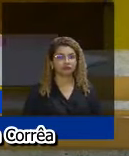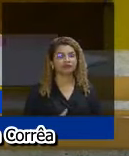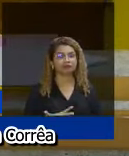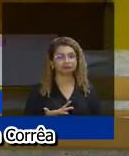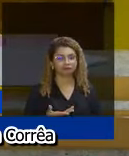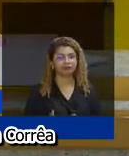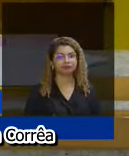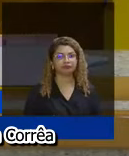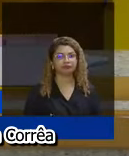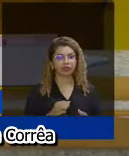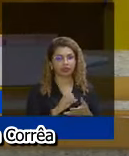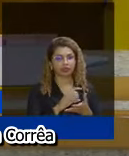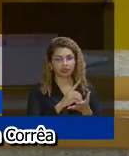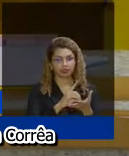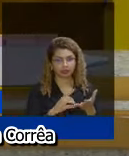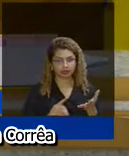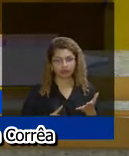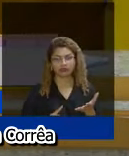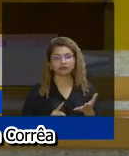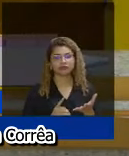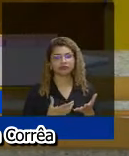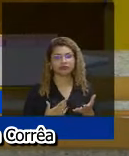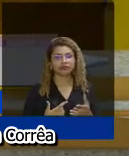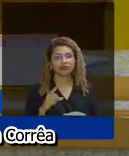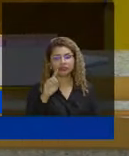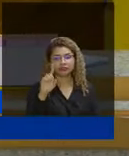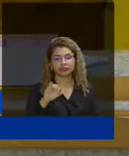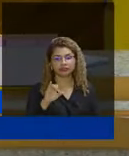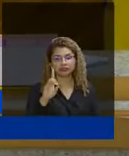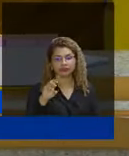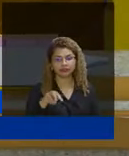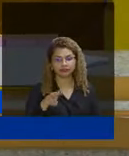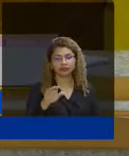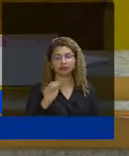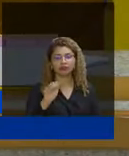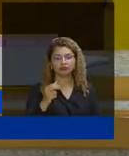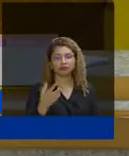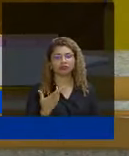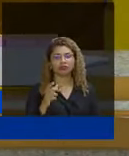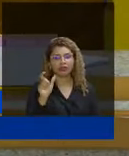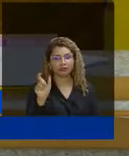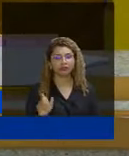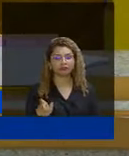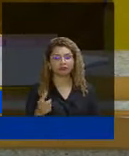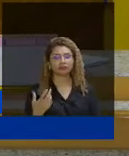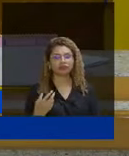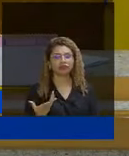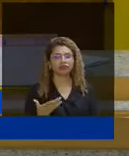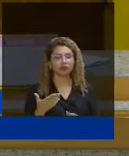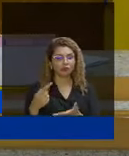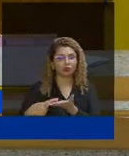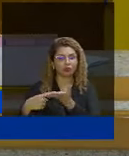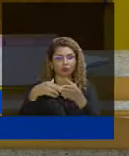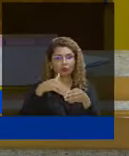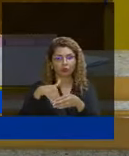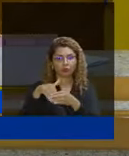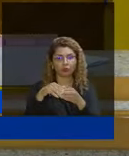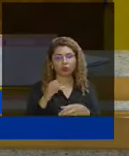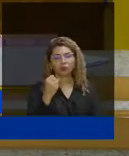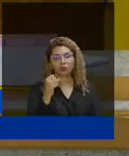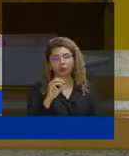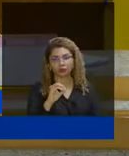trata-se de embargo de declaração opostos por Zilma Correia Balieiro dos Santos contra os acórdãos 8.386